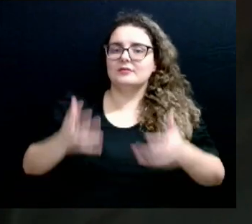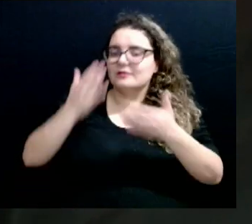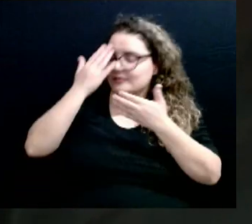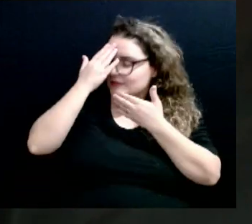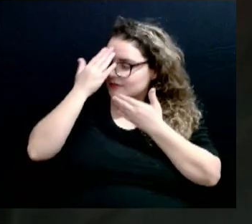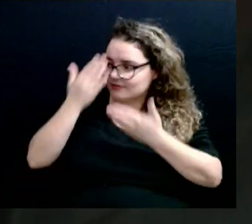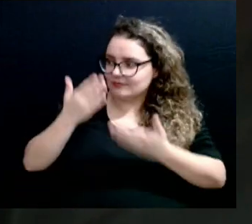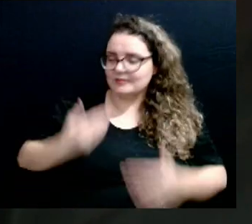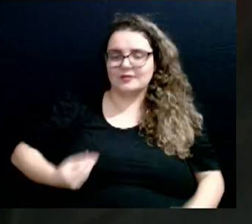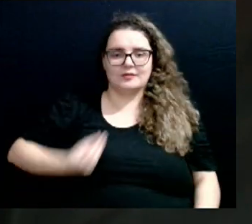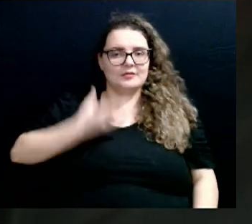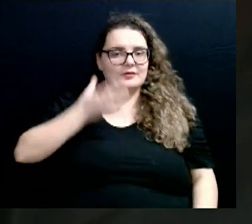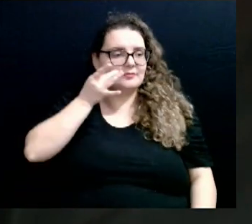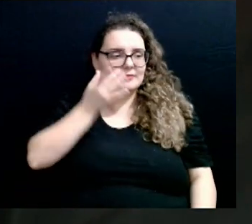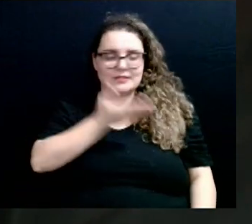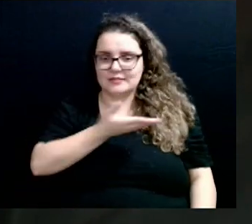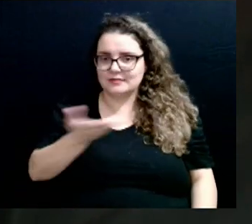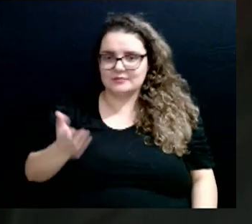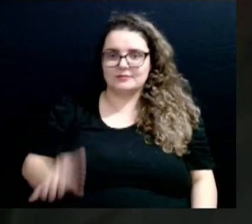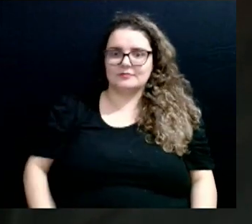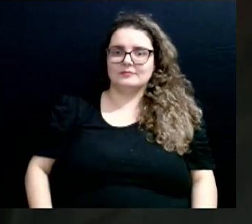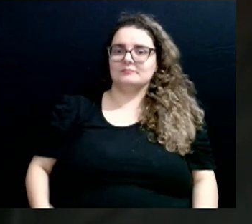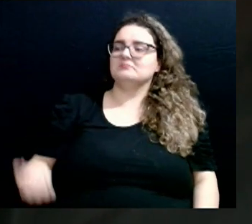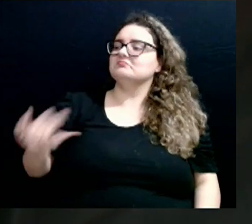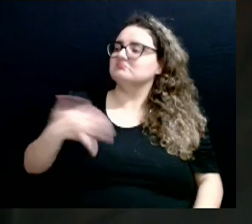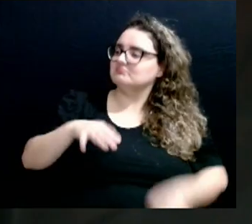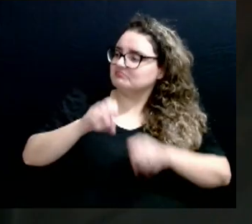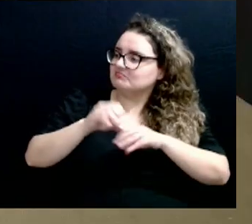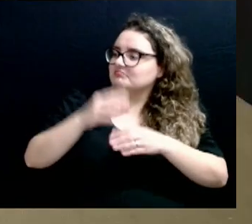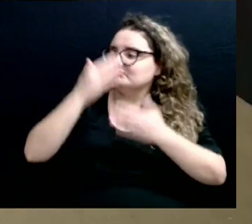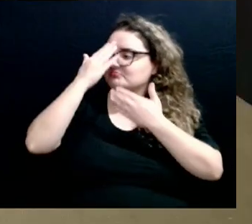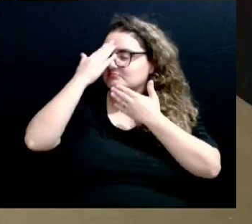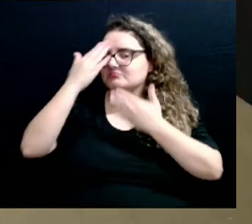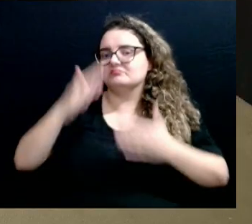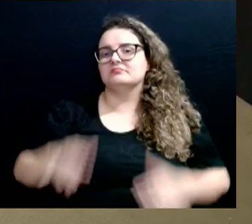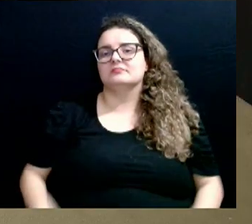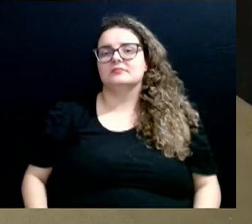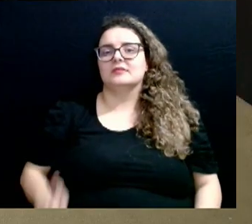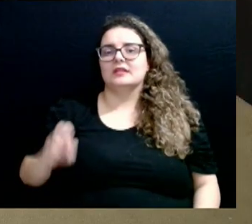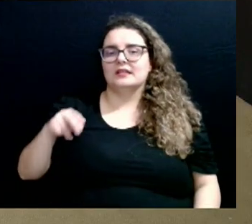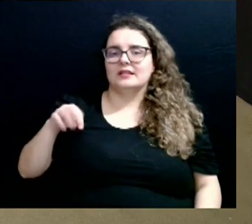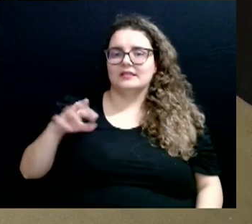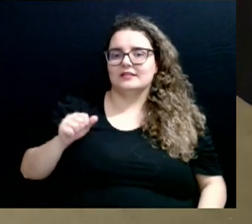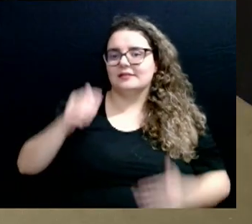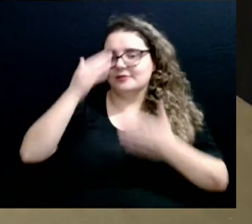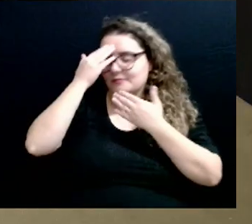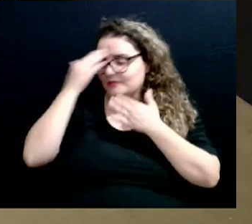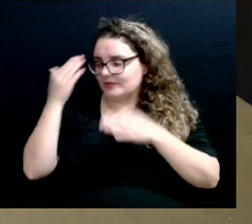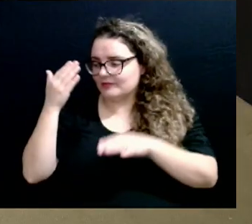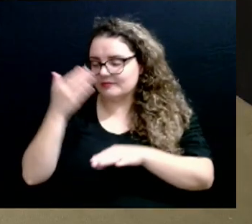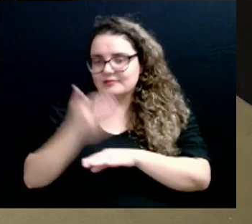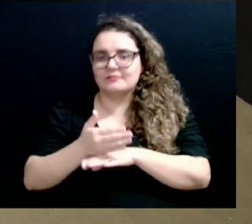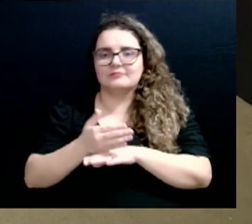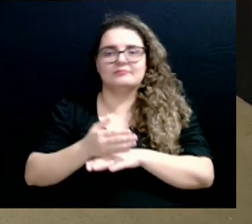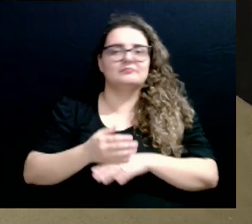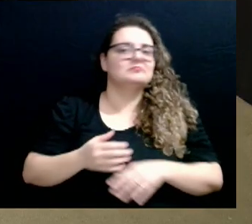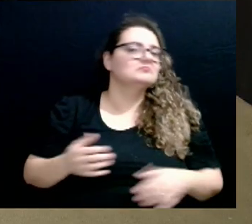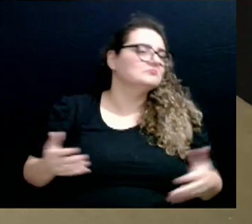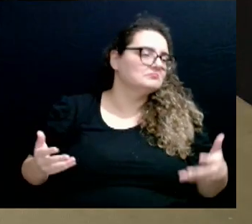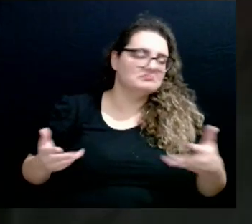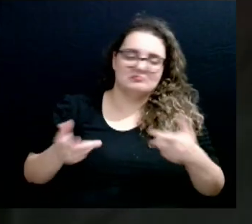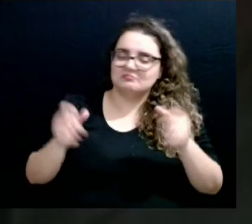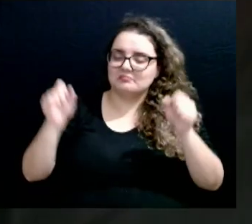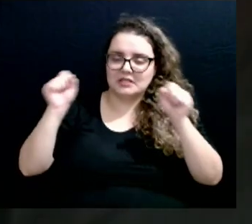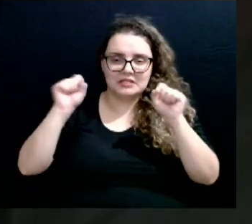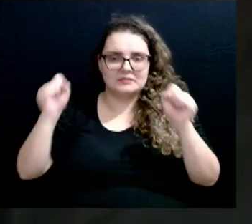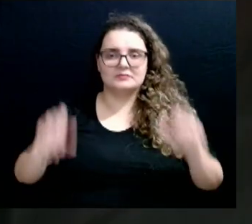de vocês. Quanto ao ensinamento, muito obrigada, viu, Renata, pela sua participação. Foi show de bola, adorei. E eu acho que